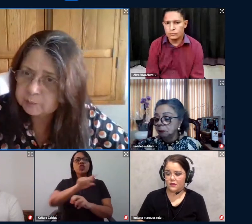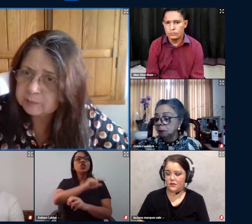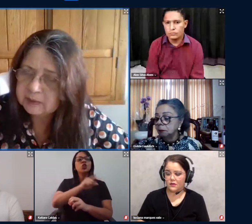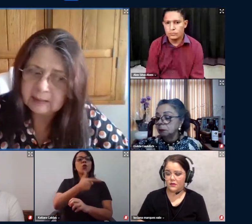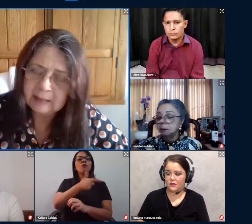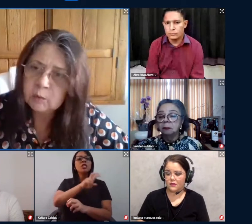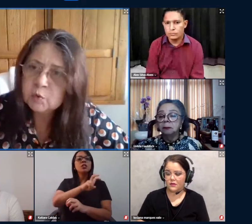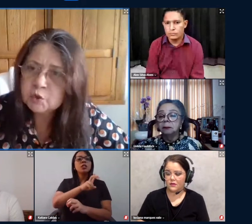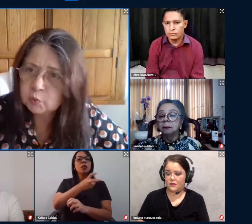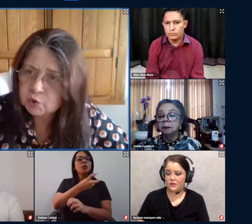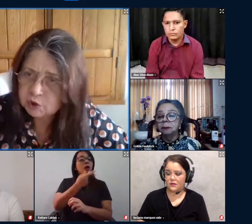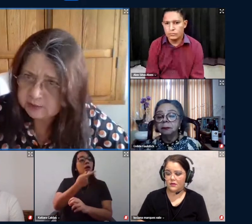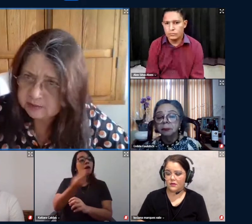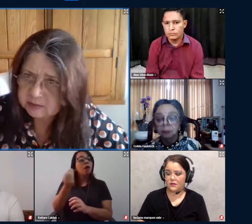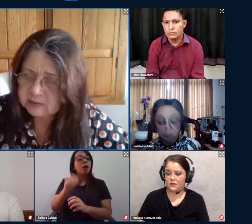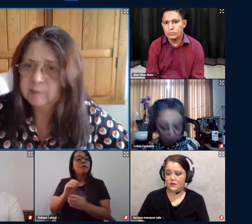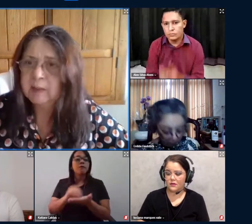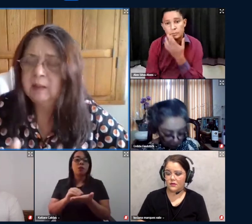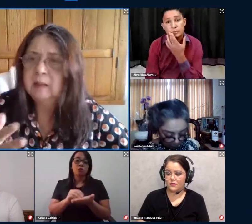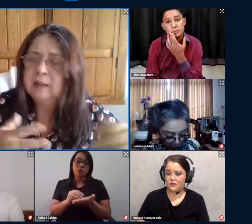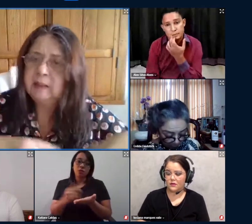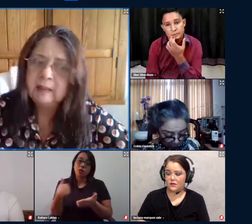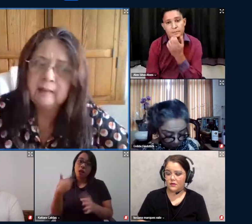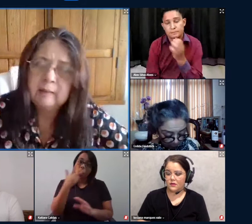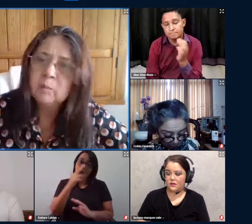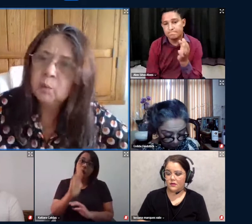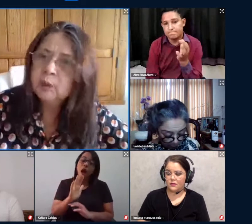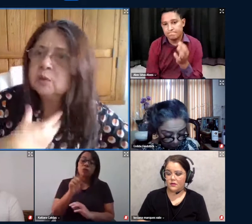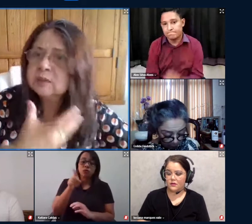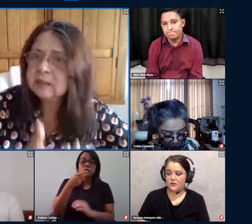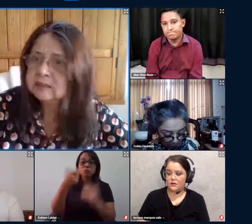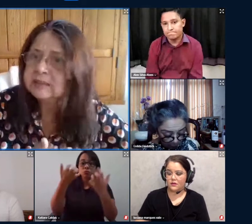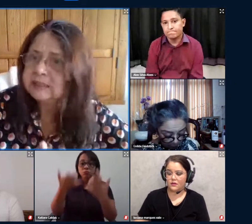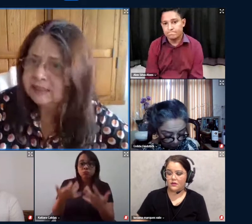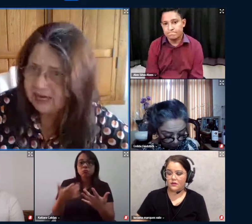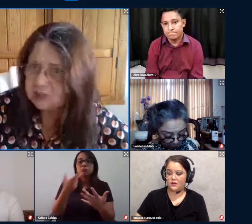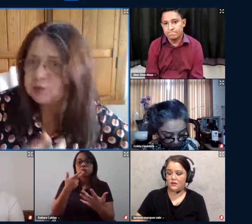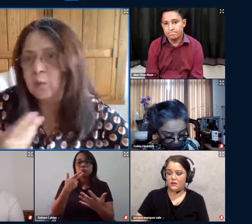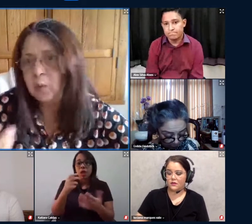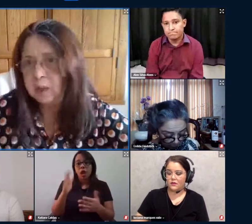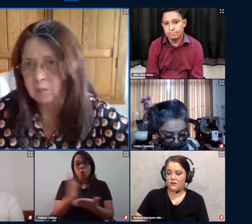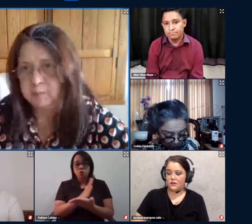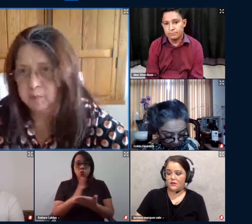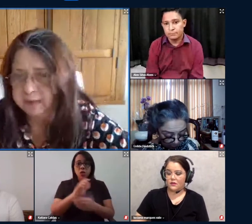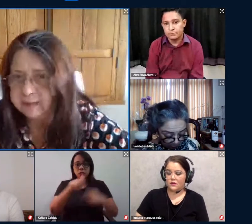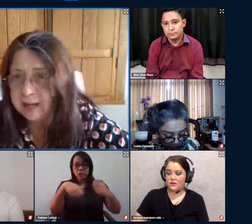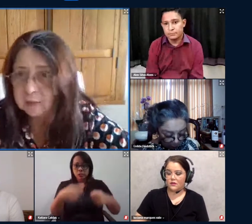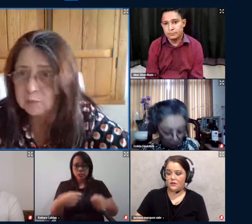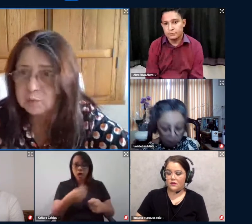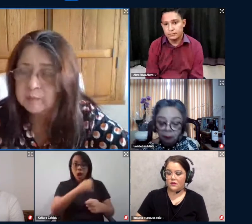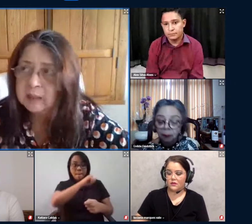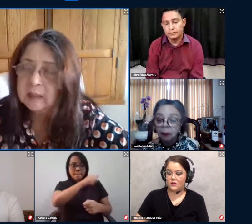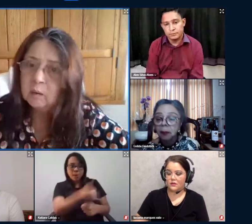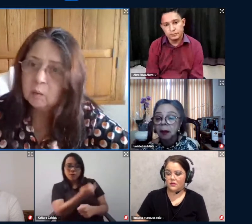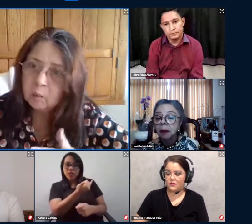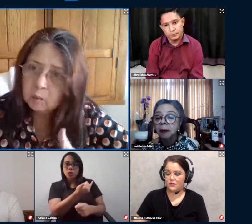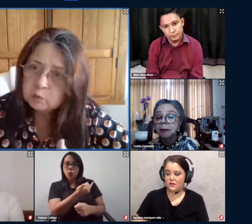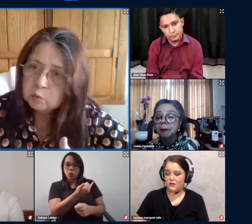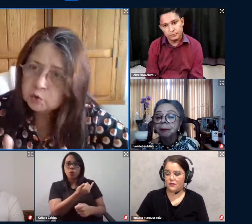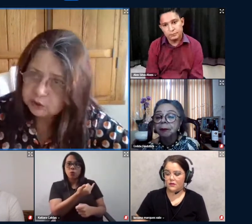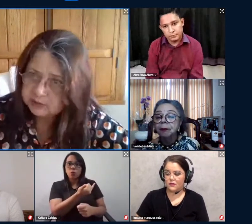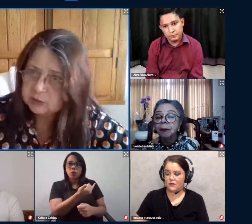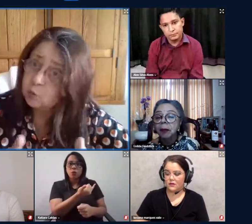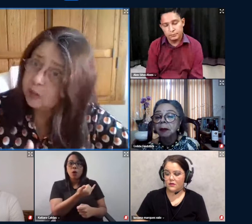acho, ali onde tu dizes que muitos desses sinais foram aproveitados,